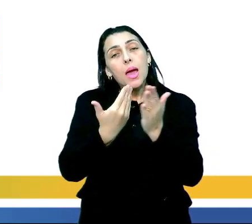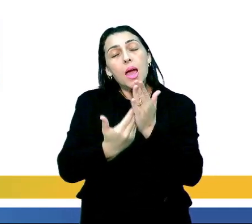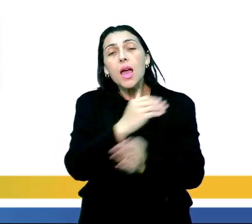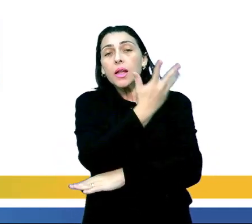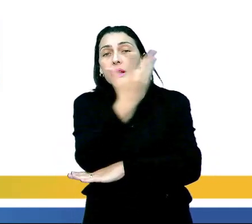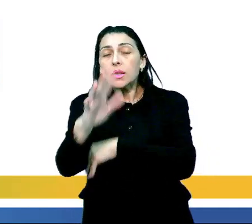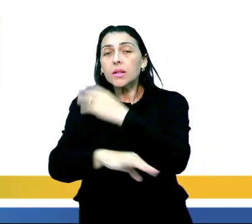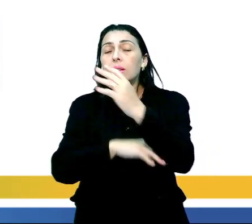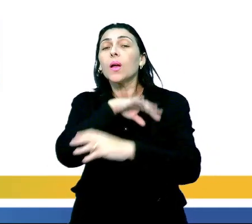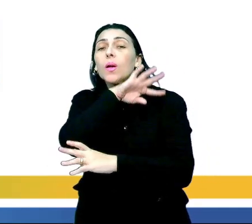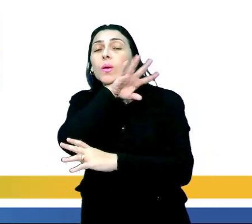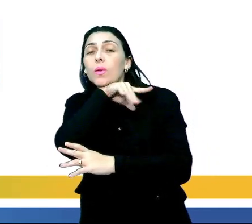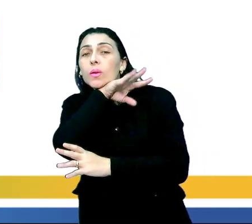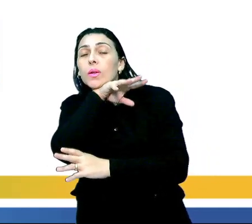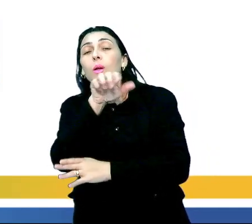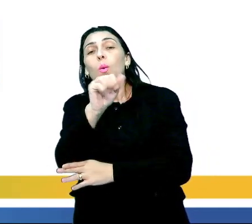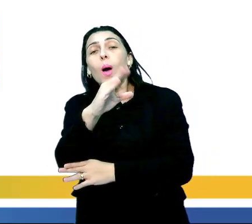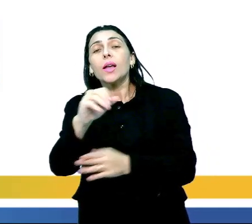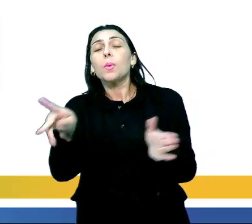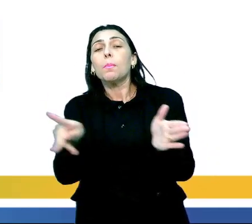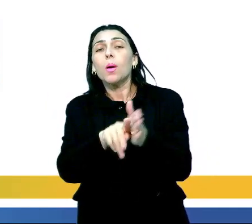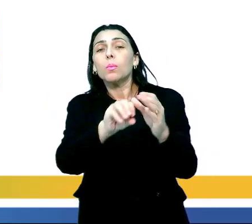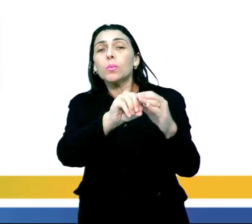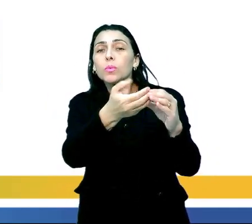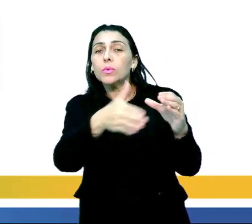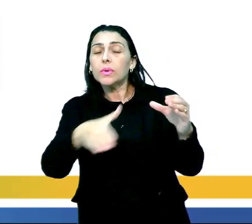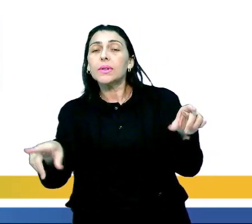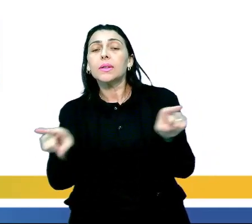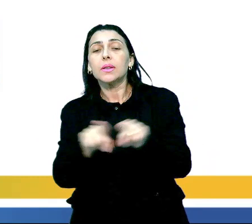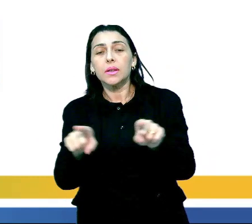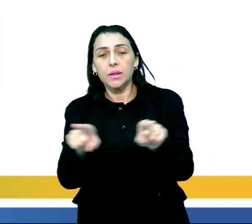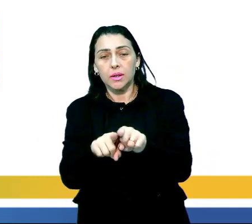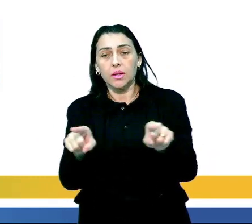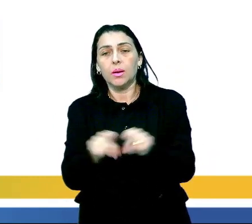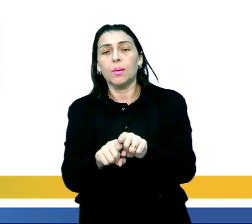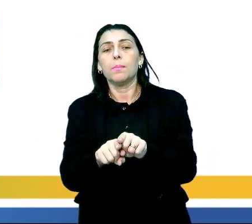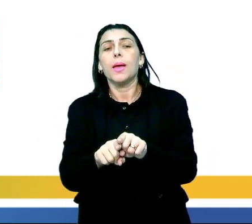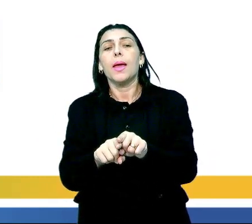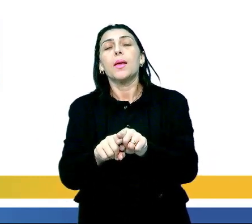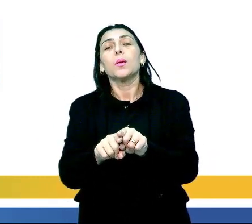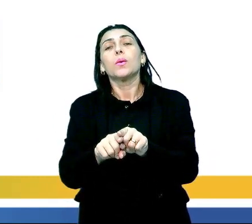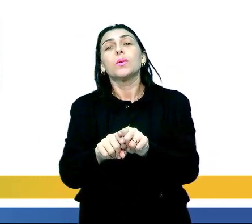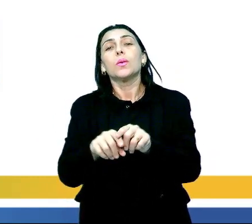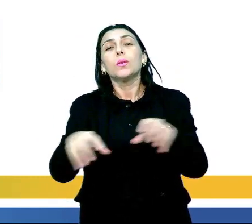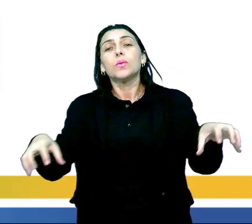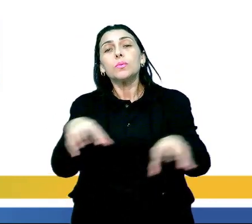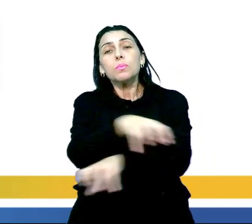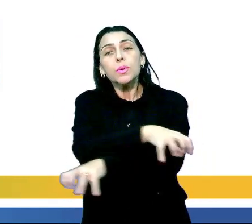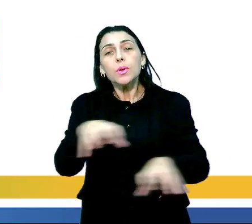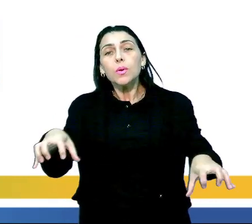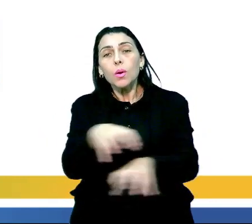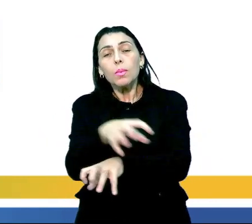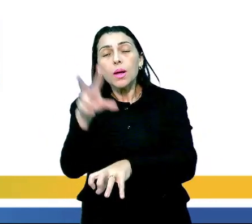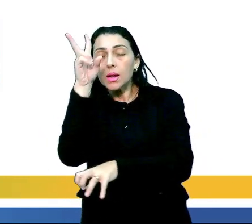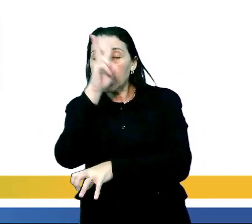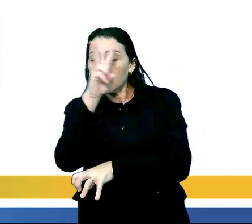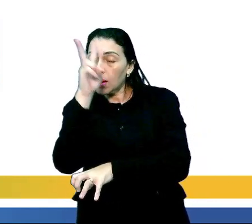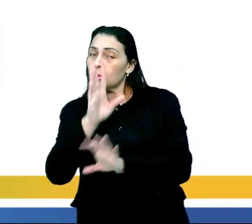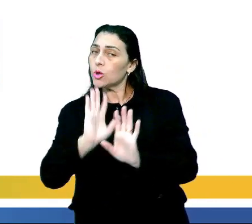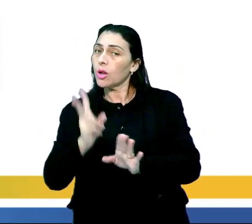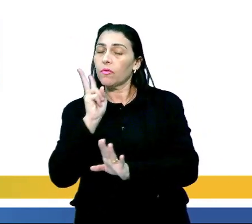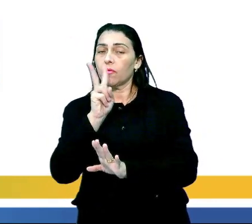da acidificação dos oceanos e também a desertificação de biomas. Lembrando que nós já vimos aulas